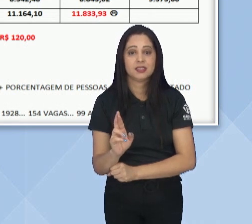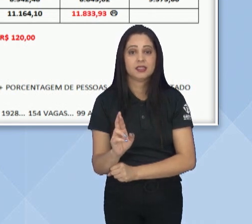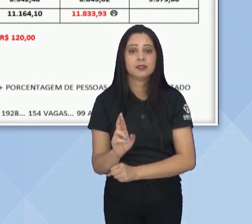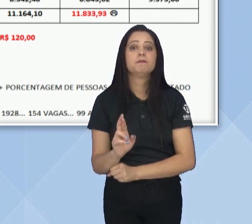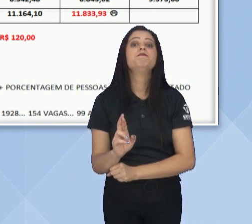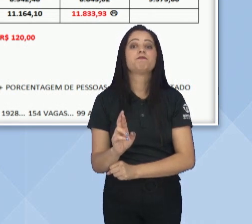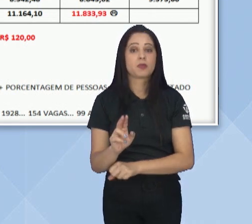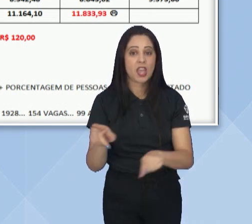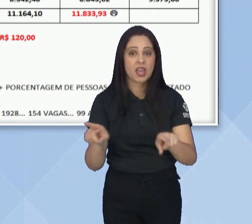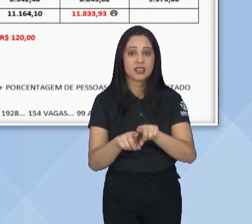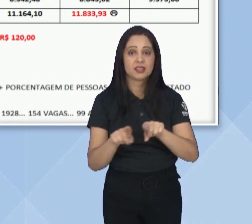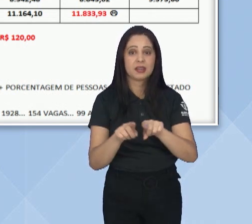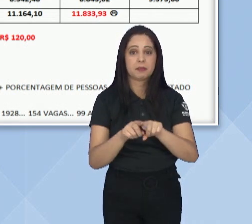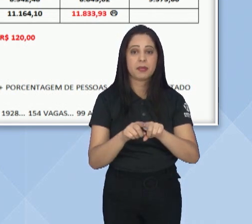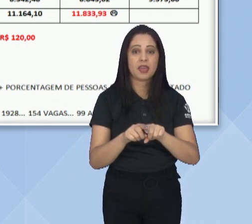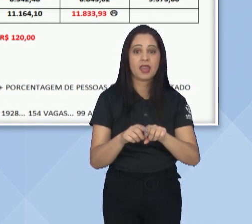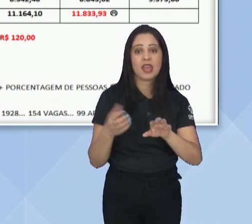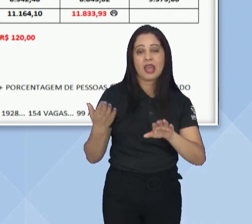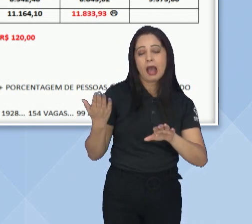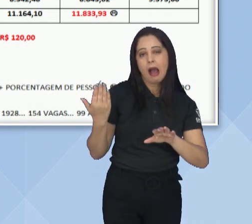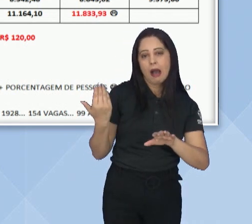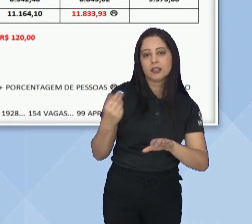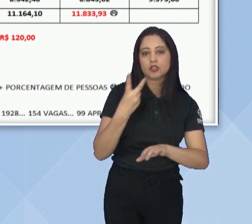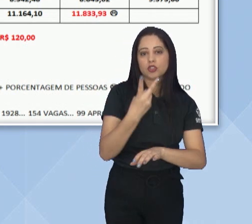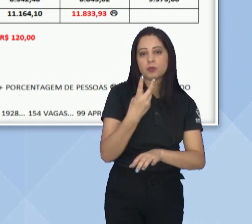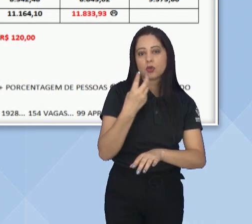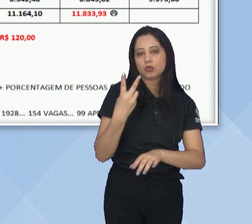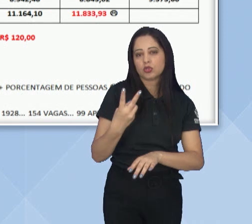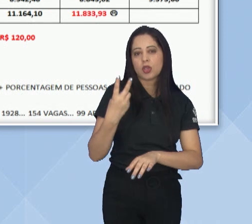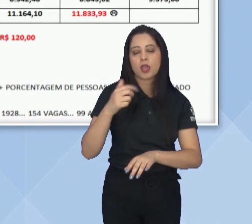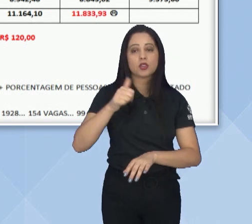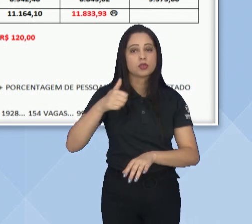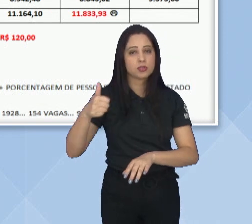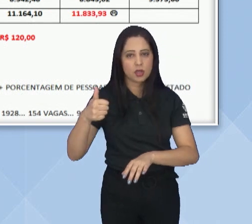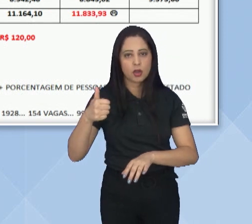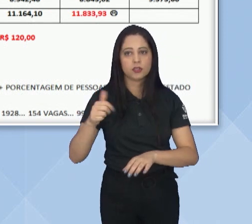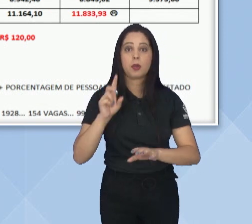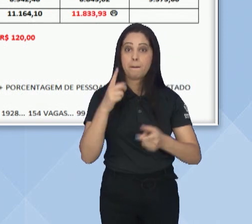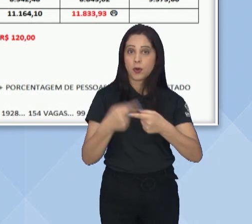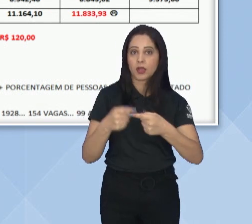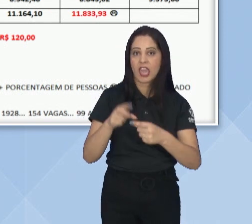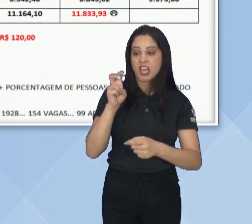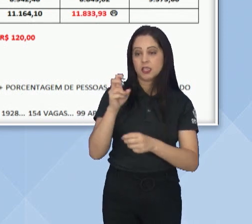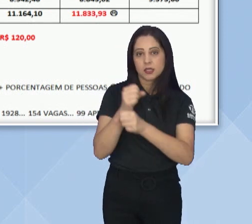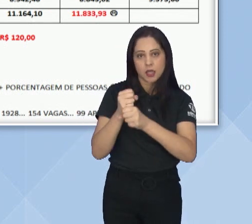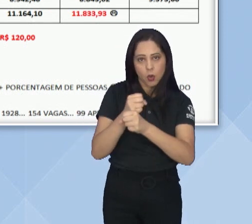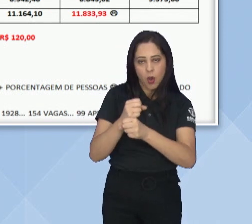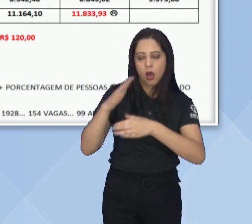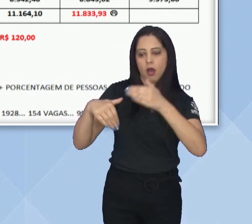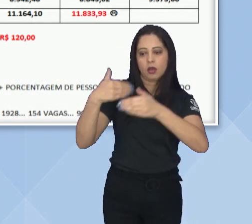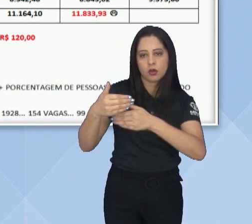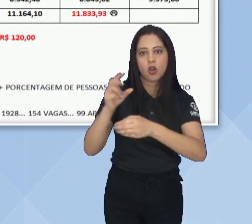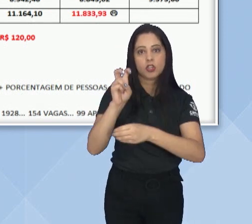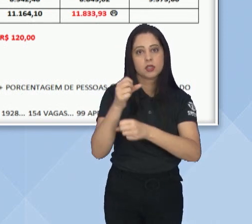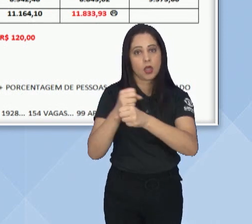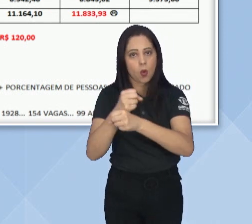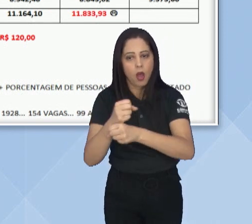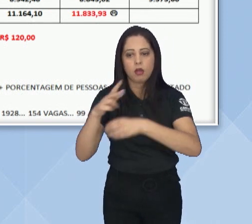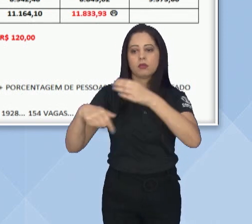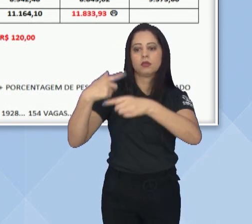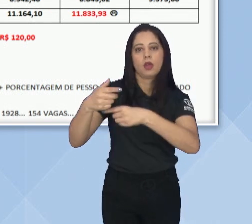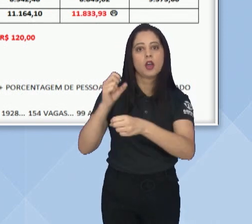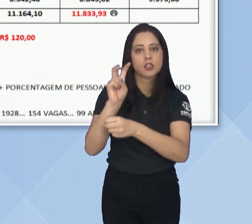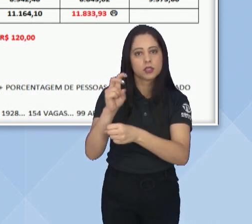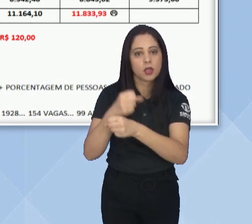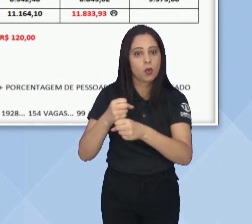do nível, antes era 2.211, quando o professor de 5 em 5 anos se apresentasse a titulação e